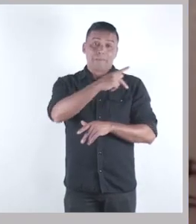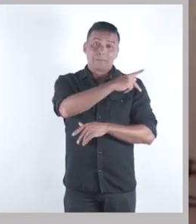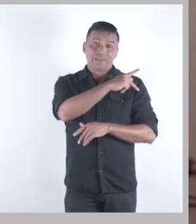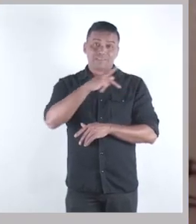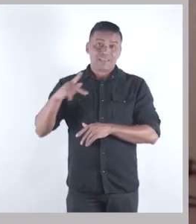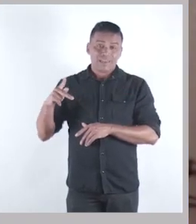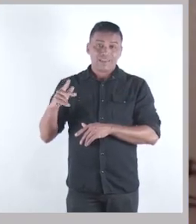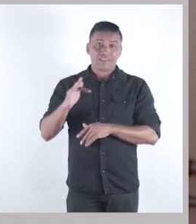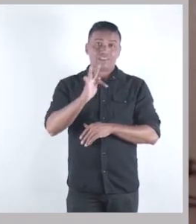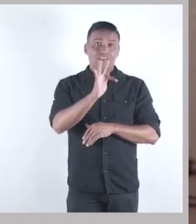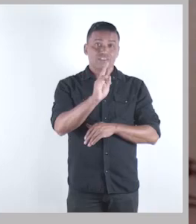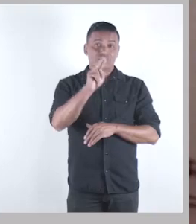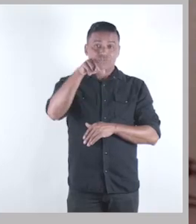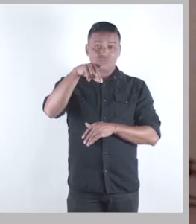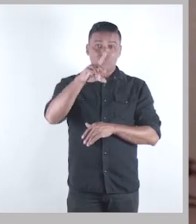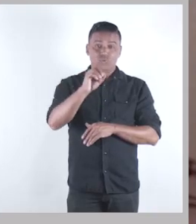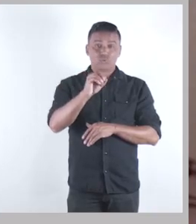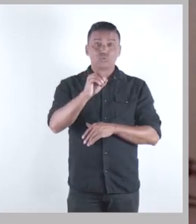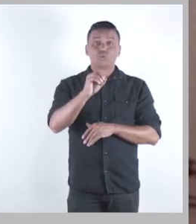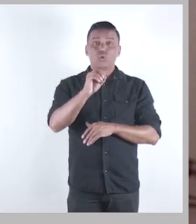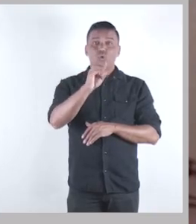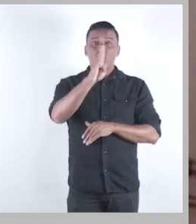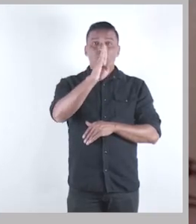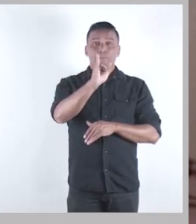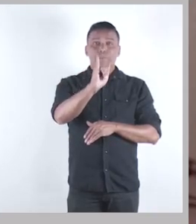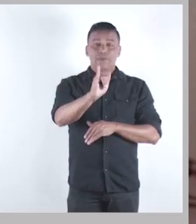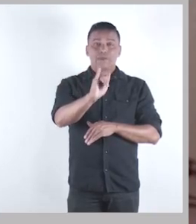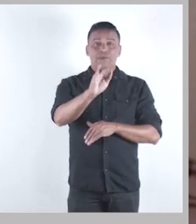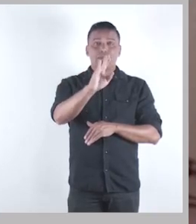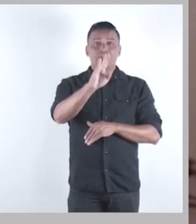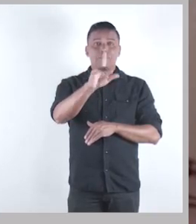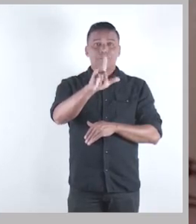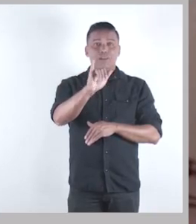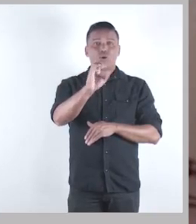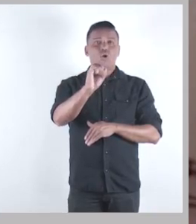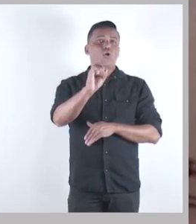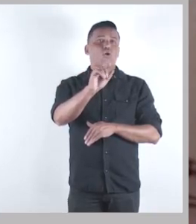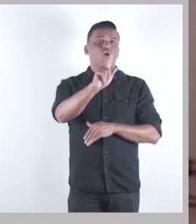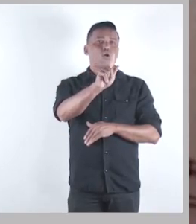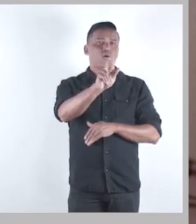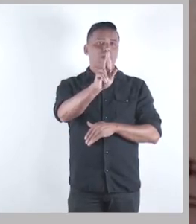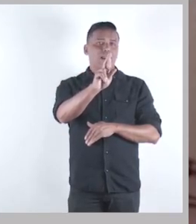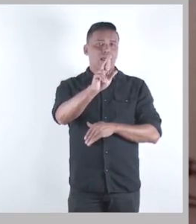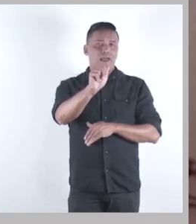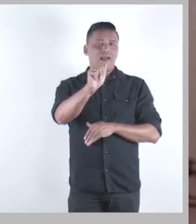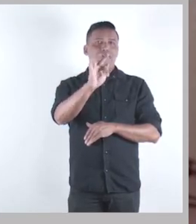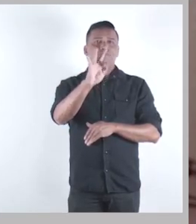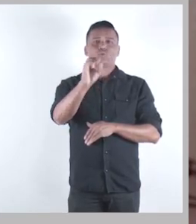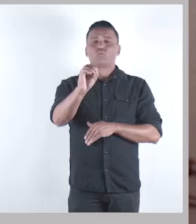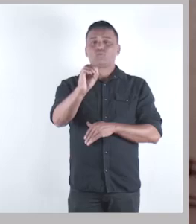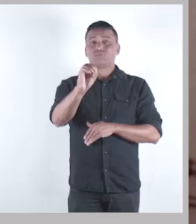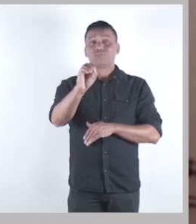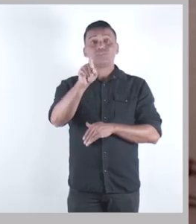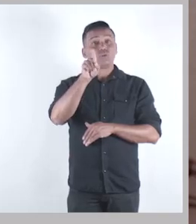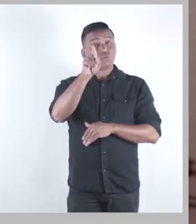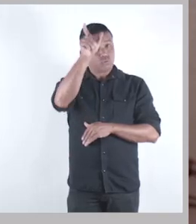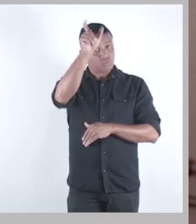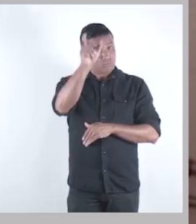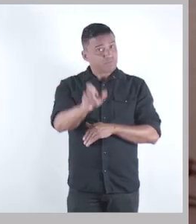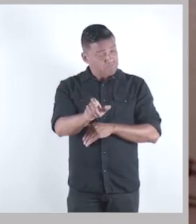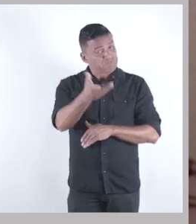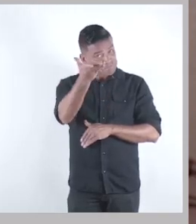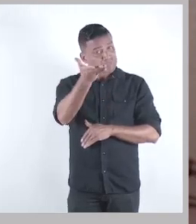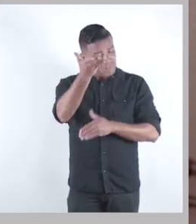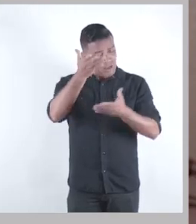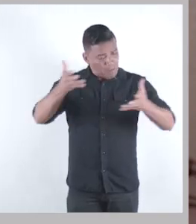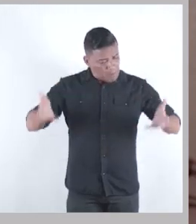Fundo Bibliográfico, né? Eu sei que que o senhor tem promovido diversas